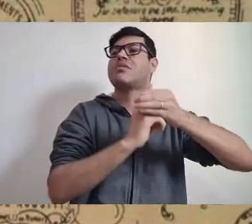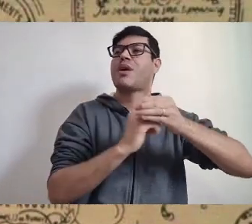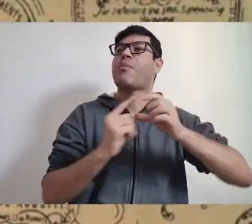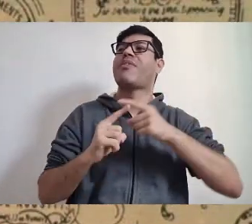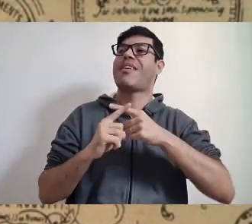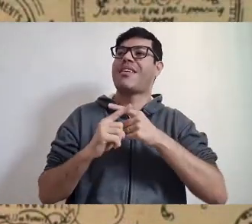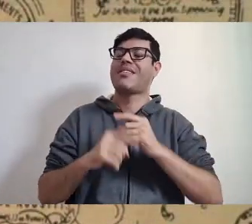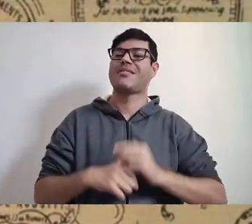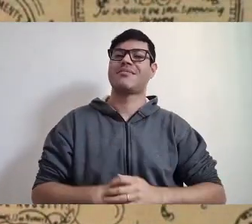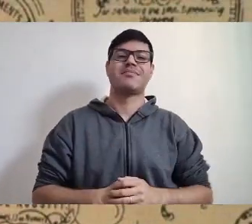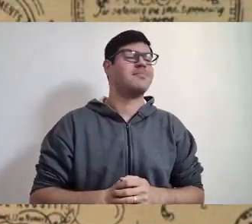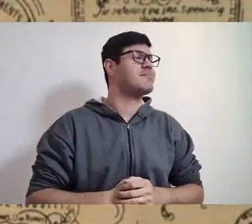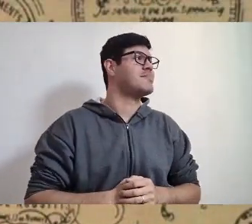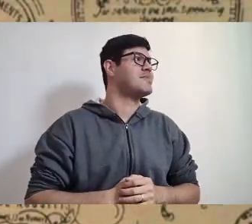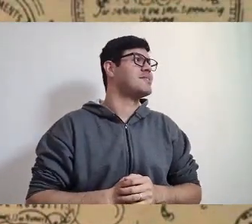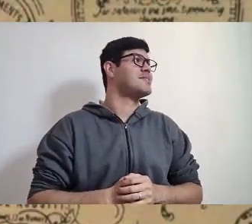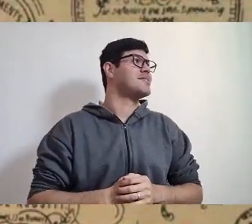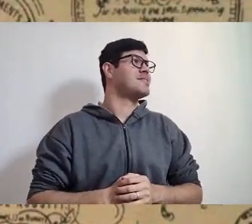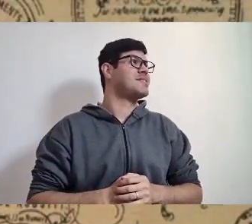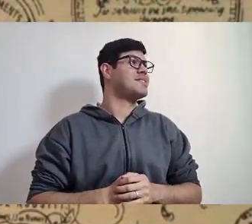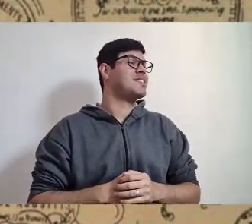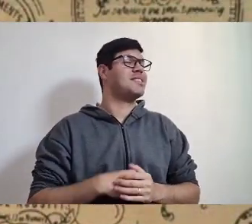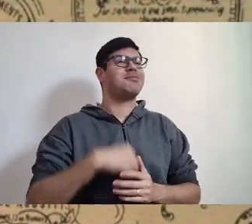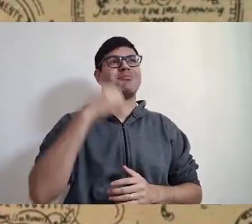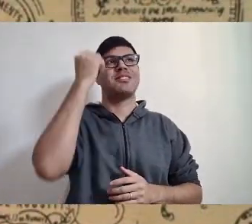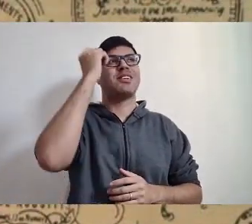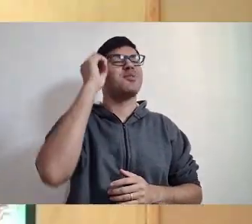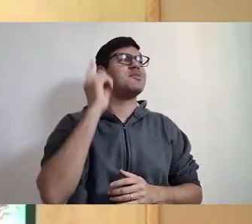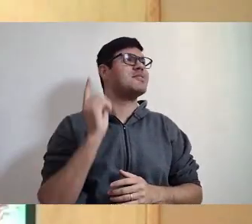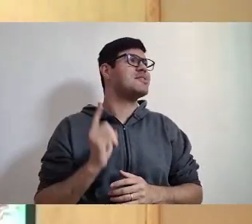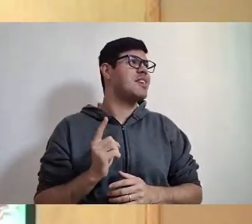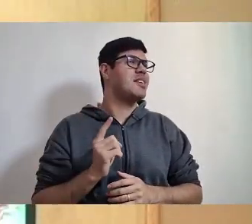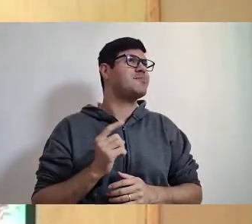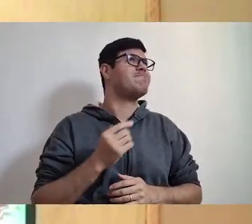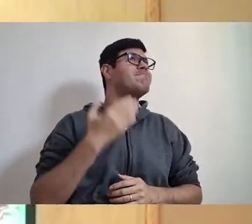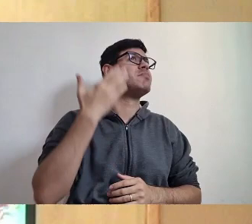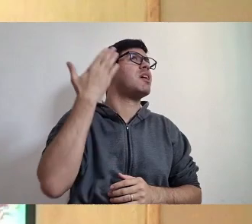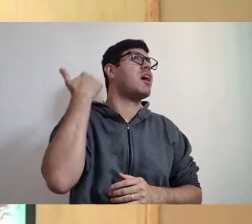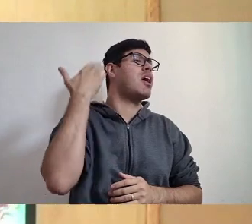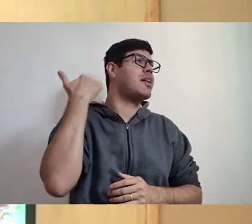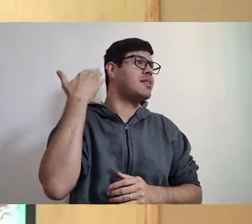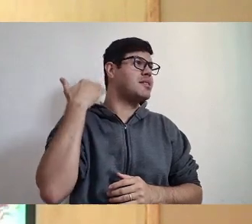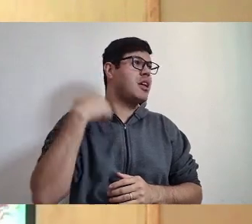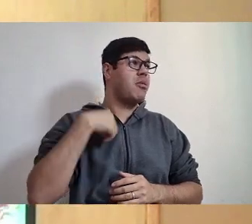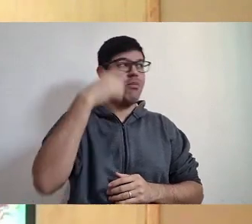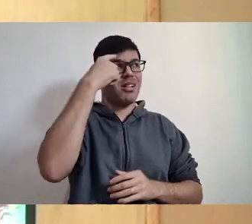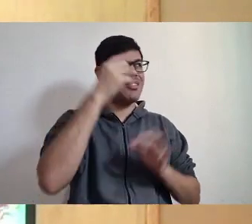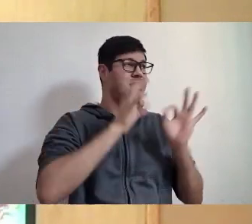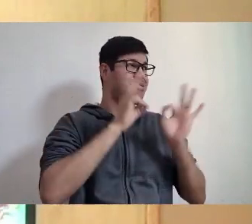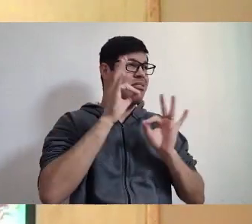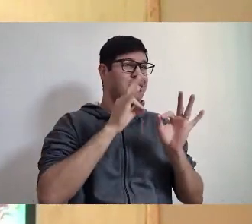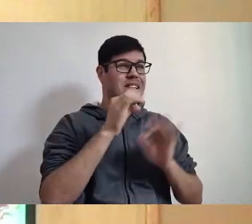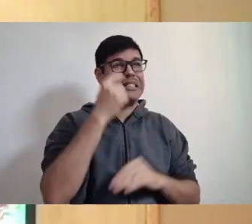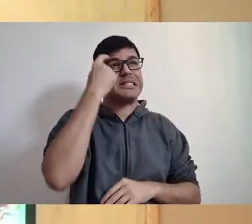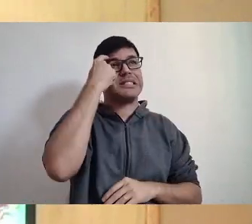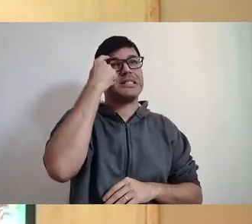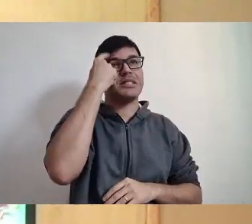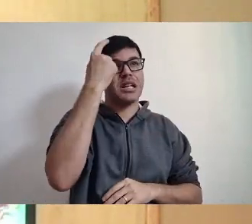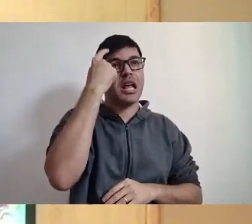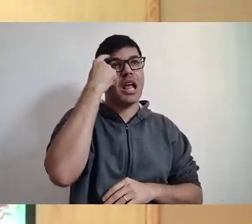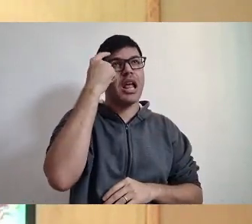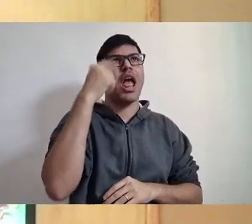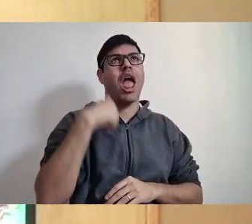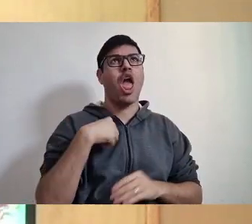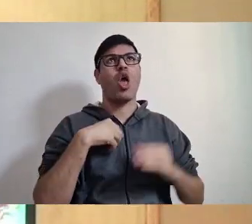na política. Será que foi por causa do Mercatelli? Sim, na época, assim, eu nunca planejei, nunca pensei, né,